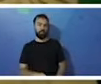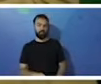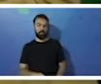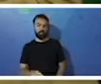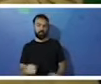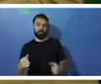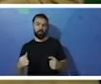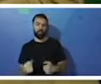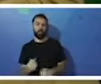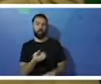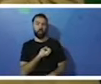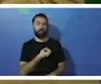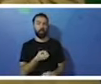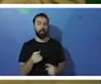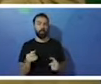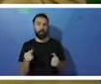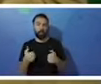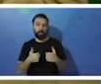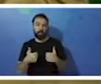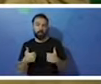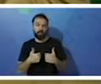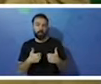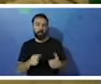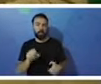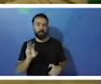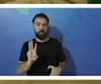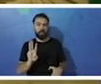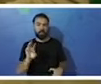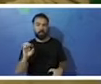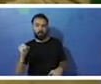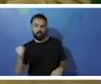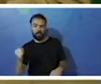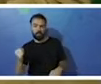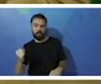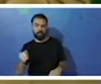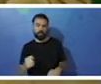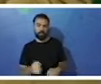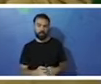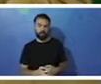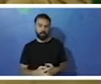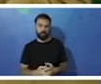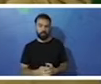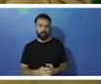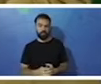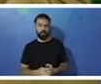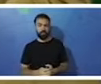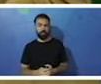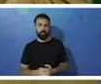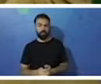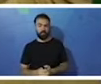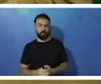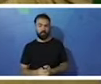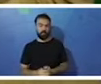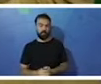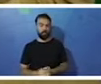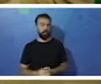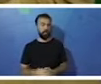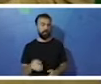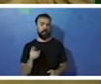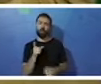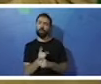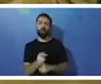se aproxime do 38, ou que seja o 38, né? Mas às vezes nós não encontramos